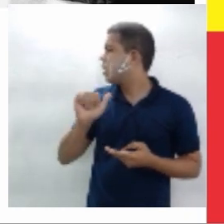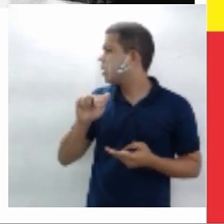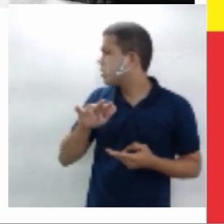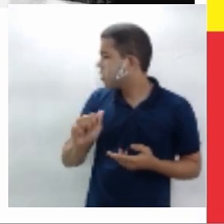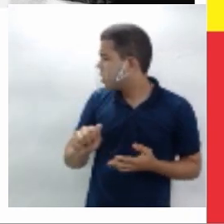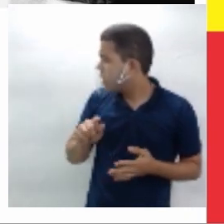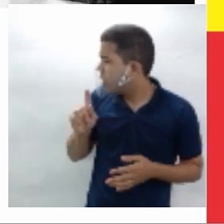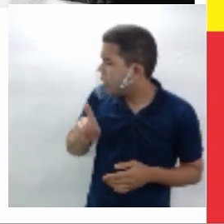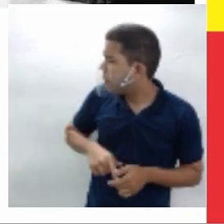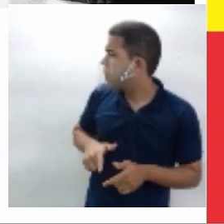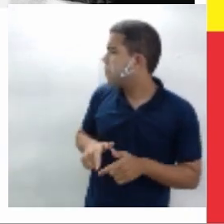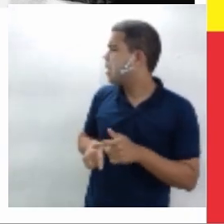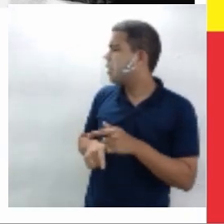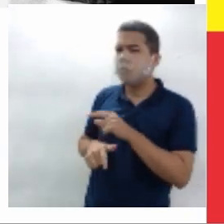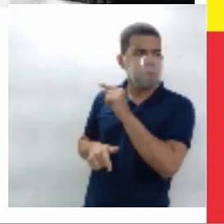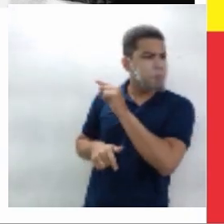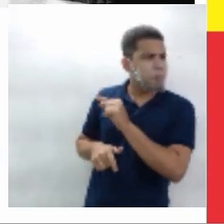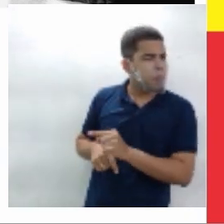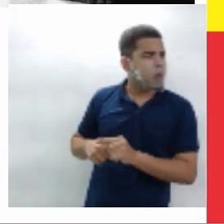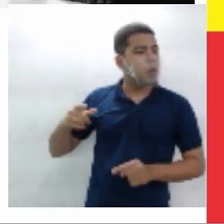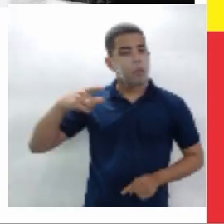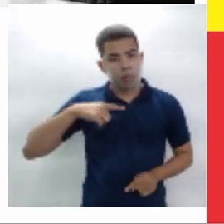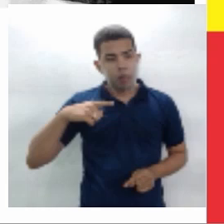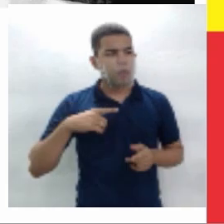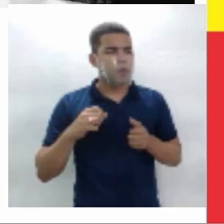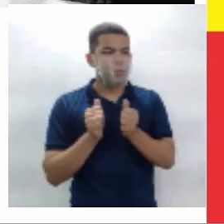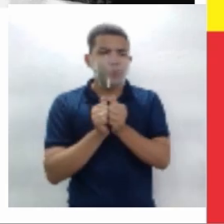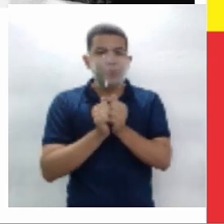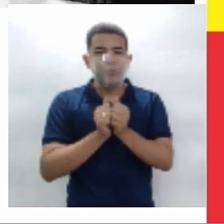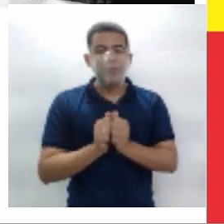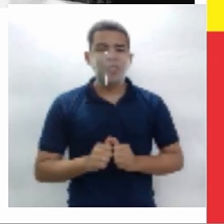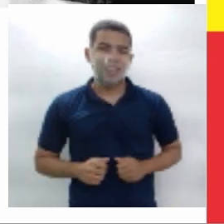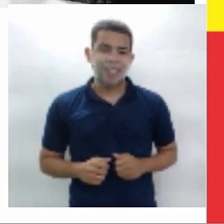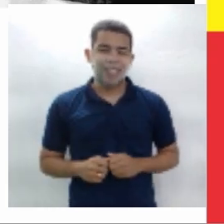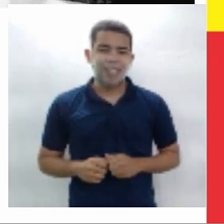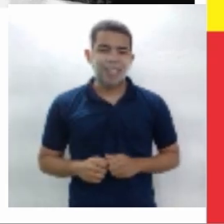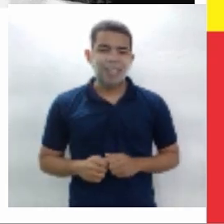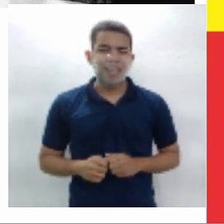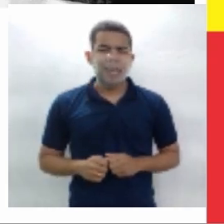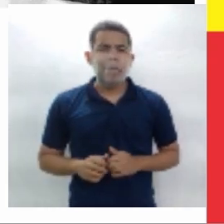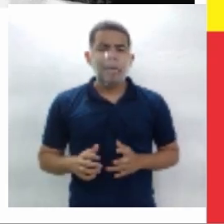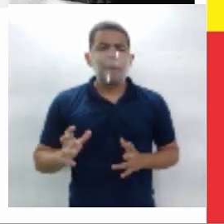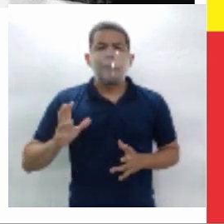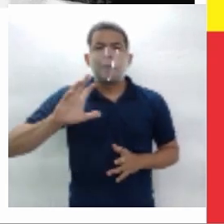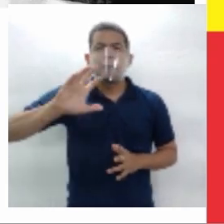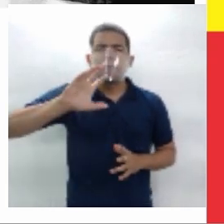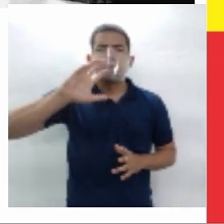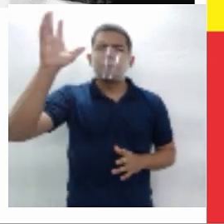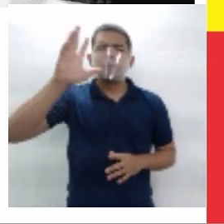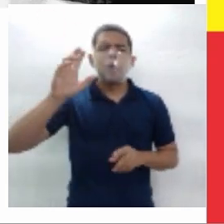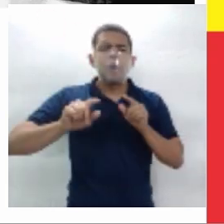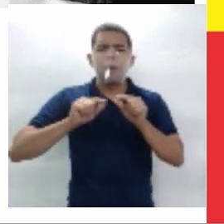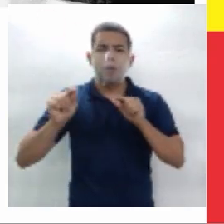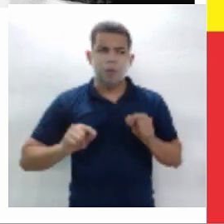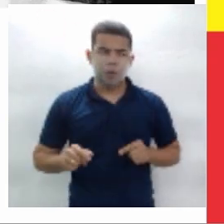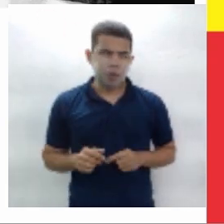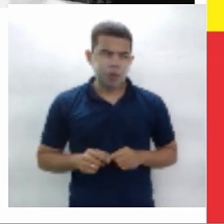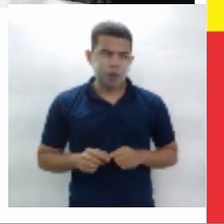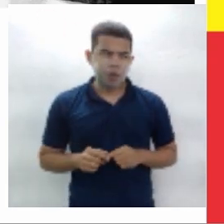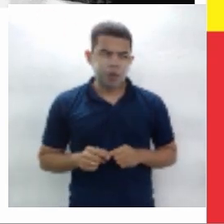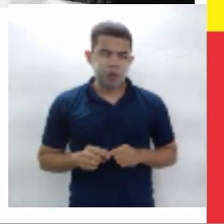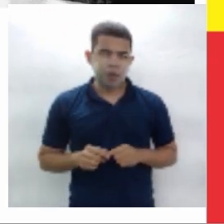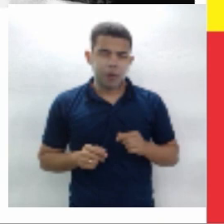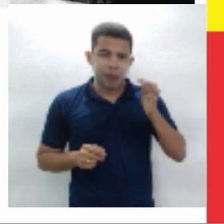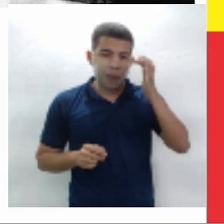vocês estão vendo aí, eles eram todos juntos. E o que foi que aconteceu? Porque